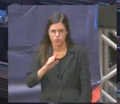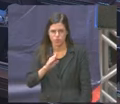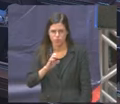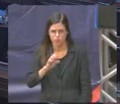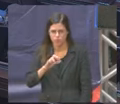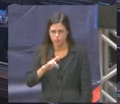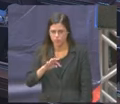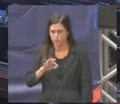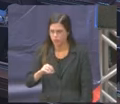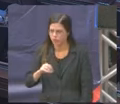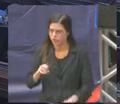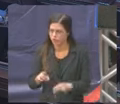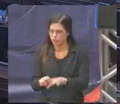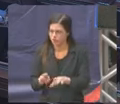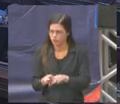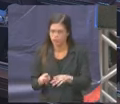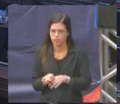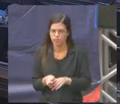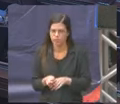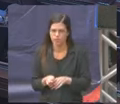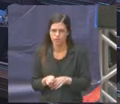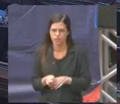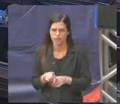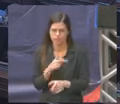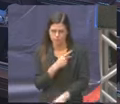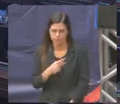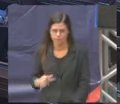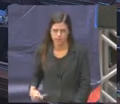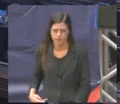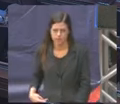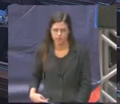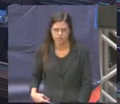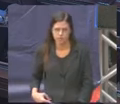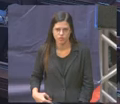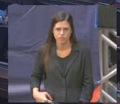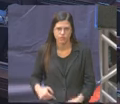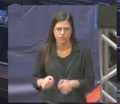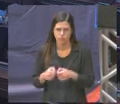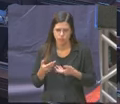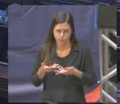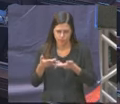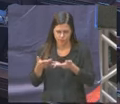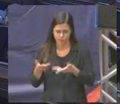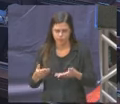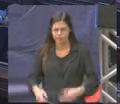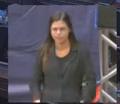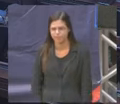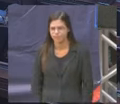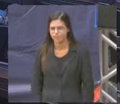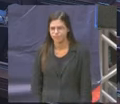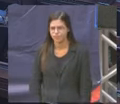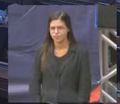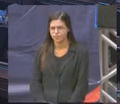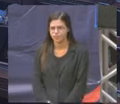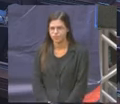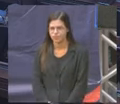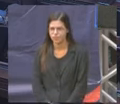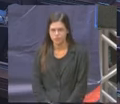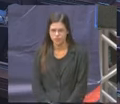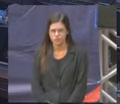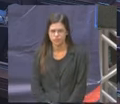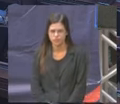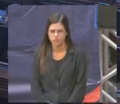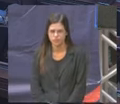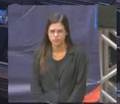presidente lá da CESP, que fez também nosso convite aqui também. Okay. O que eu